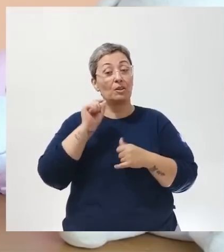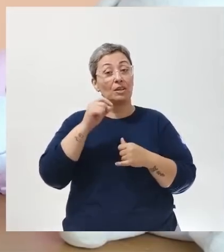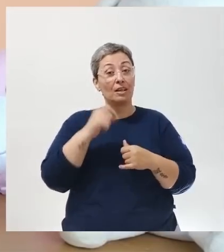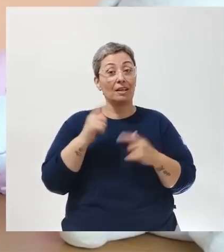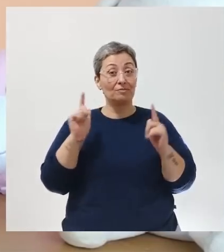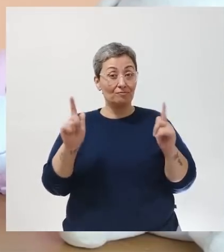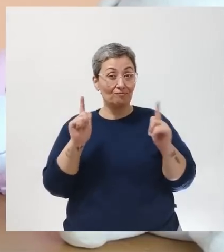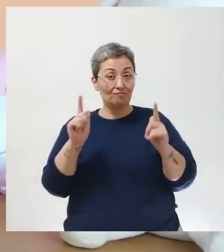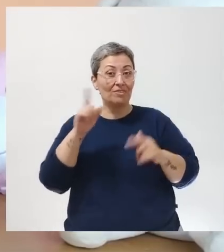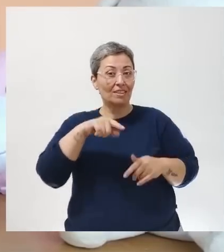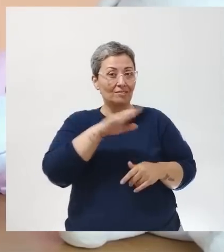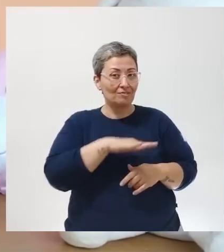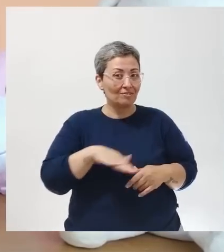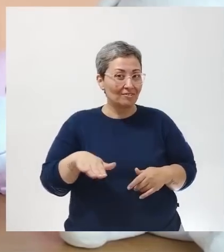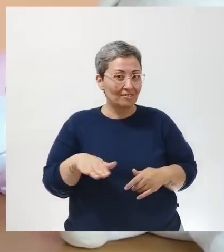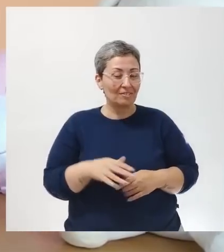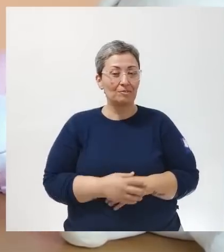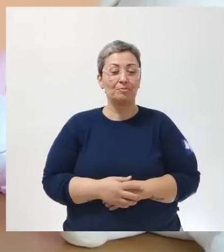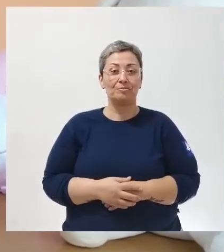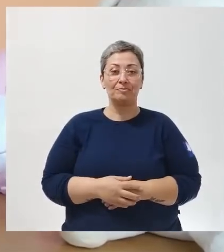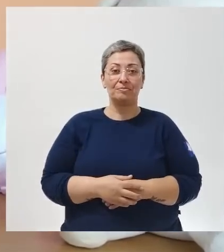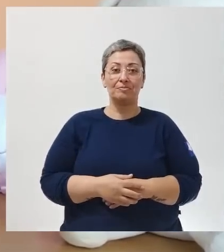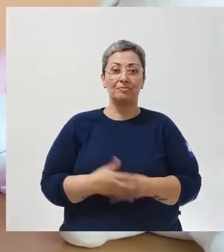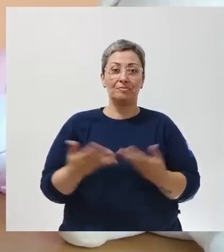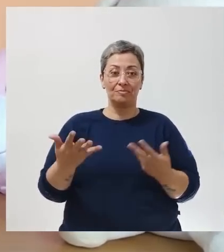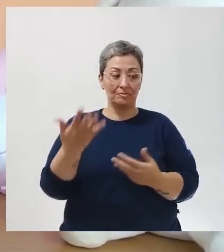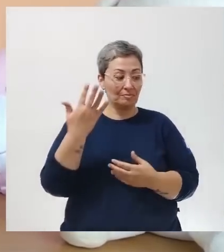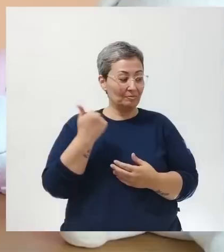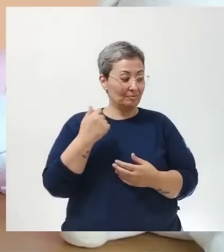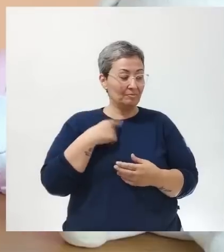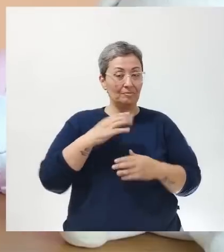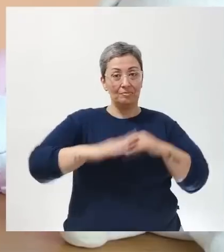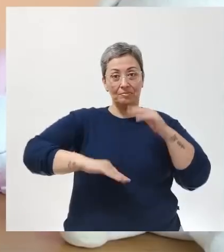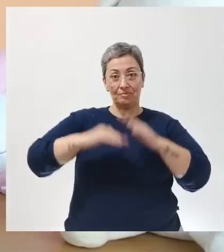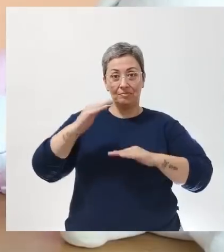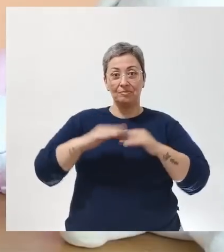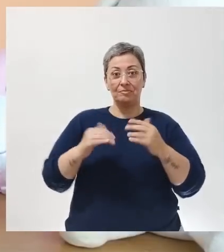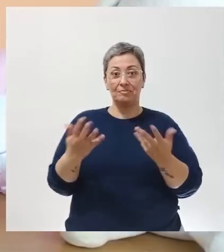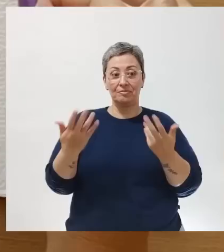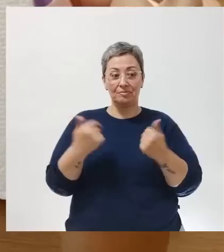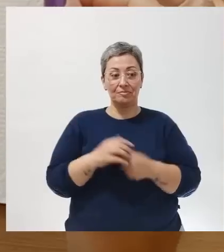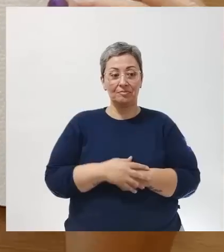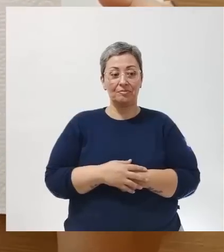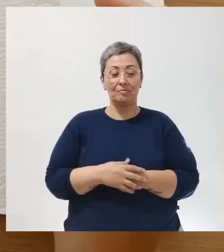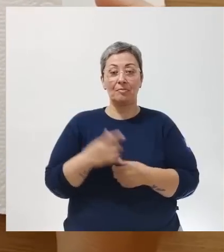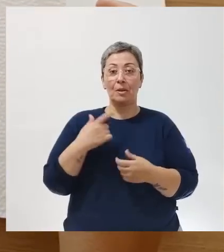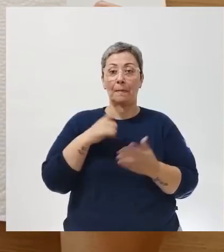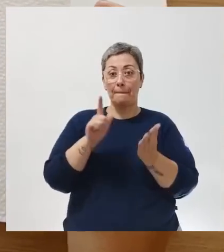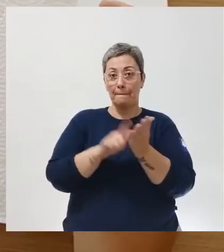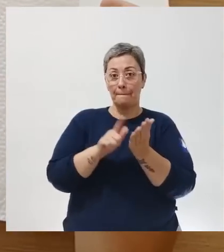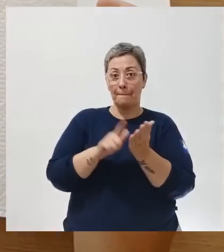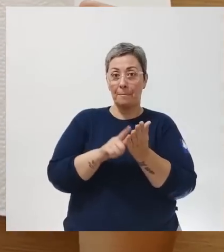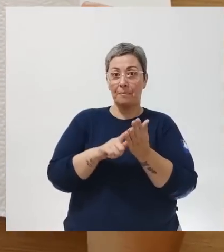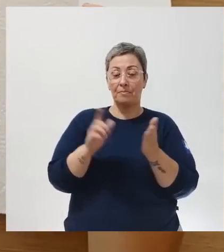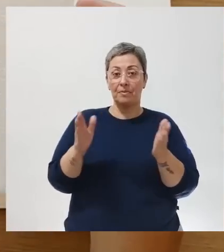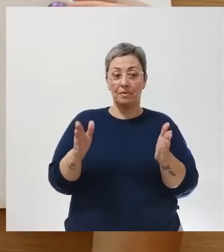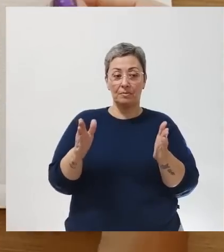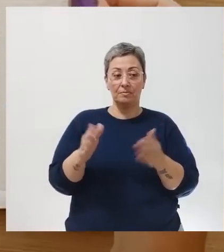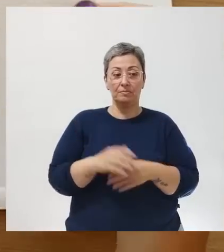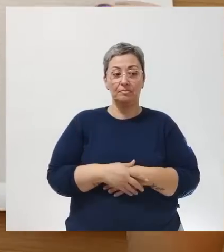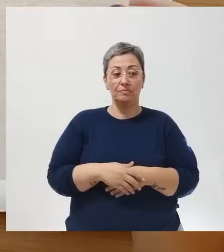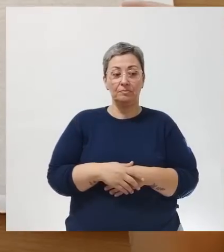se divertir é você. Vamos à execução então? Pegue uma folha do